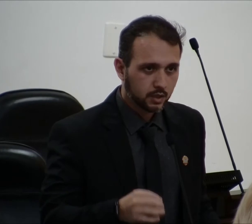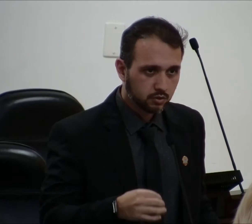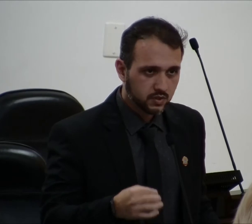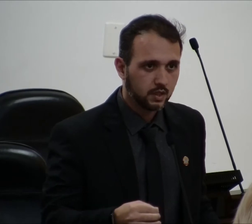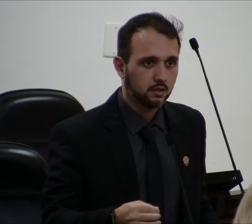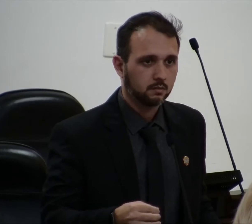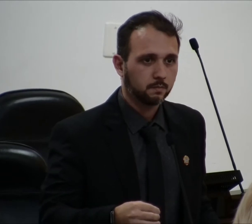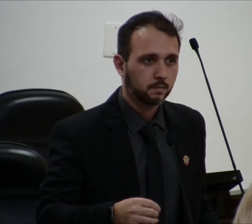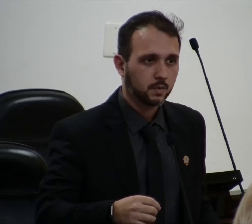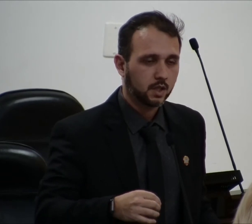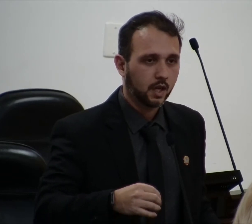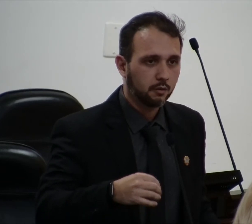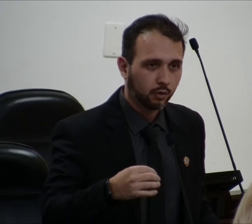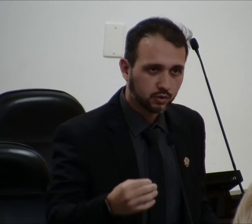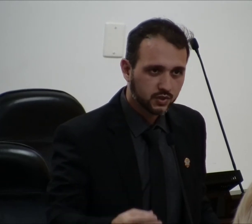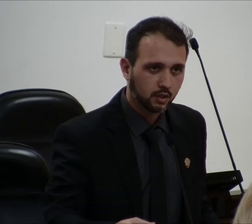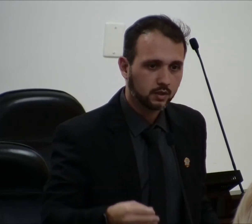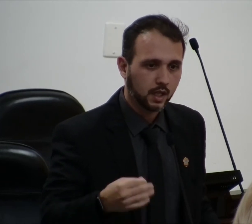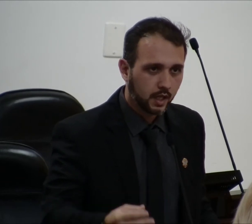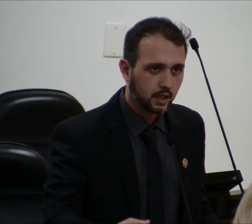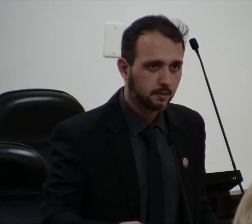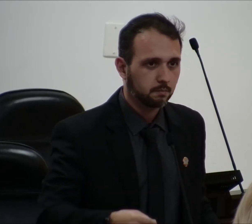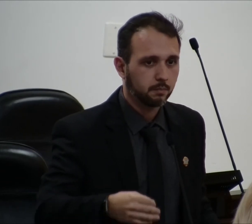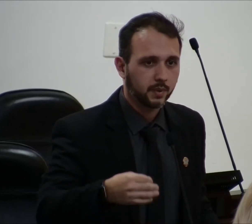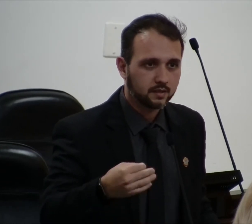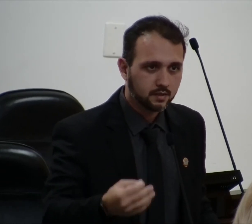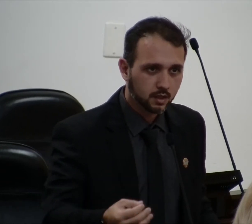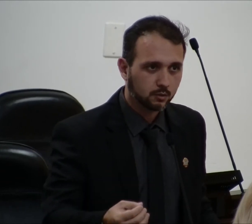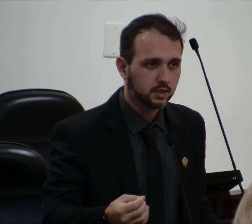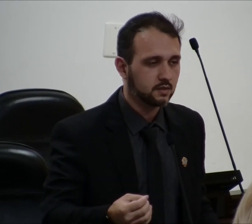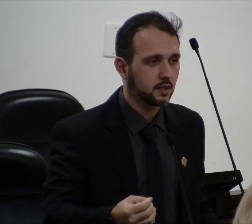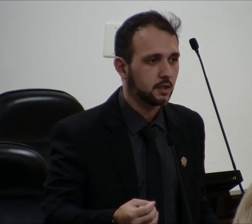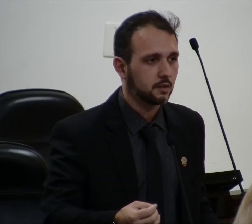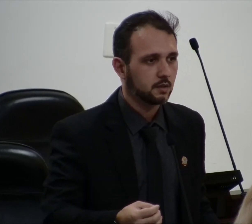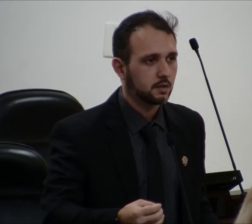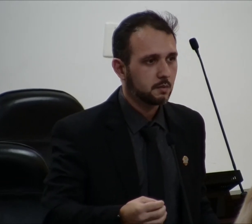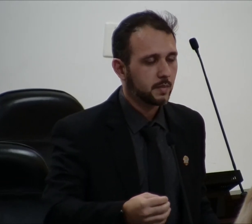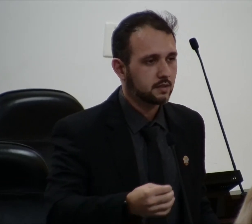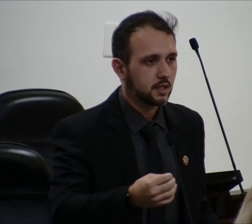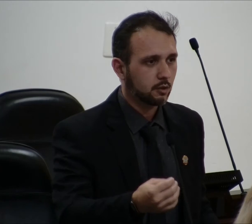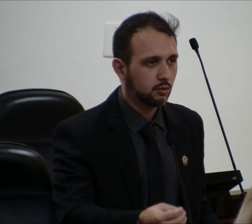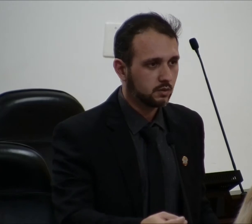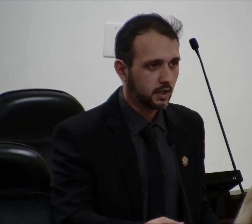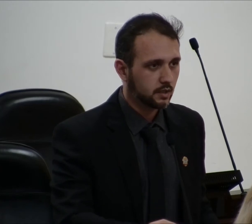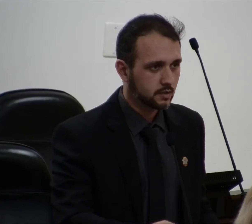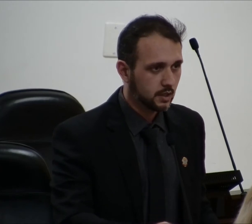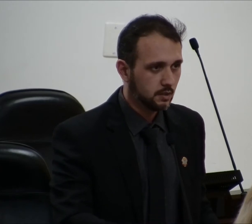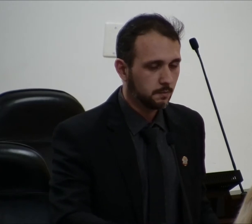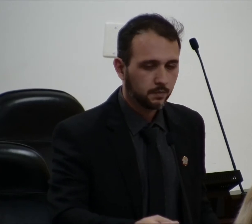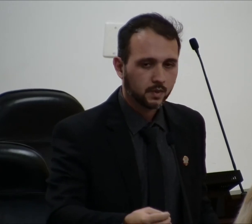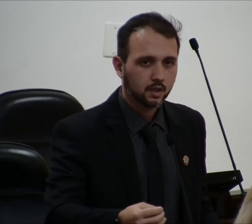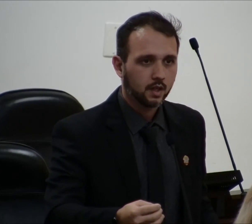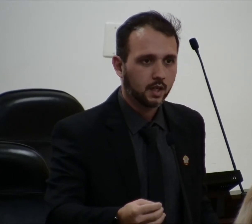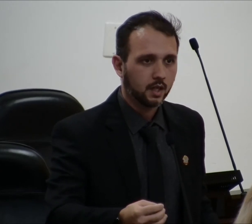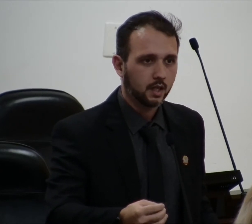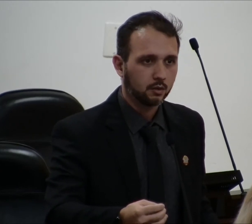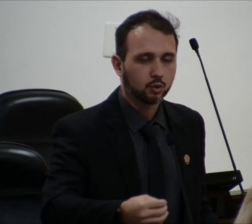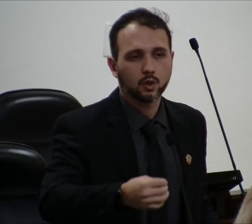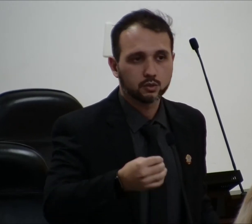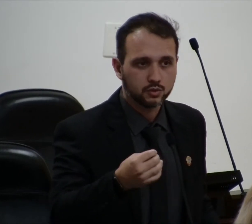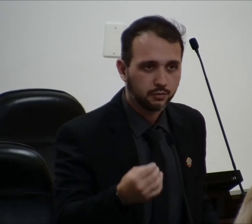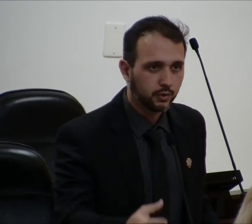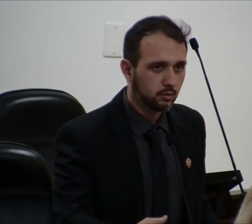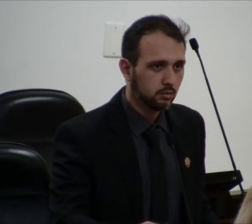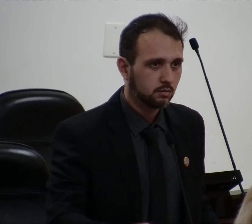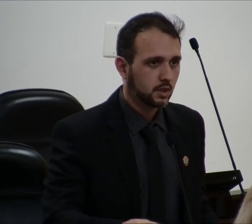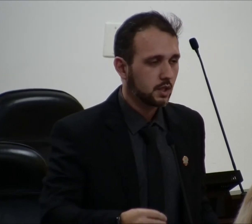Mas eu acho sim que a evolução da lei precisa acontecer, mas que aconteça no